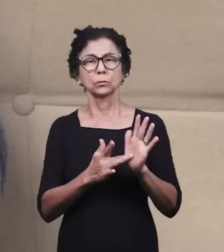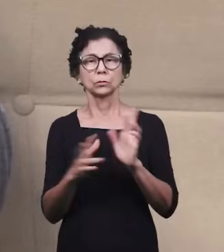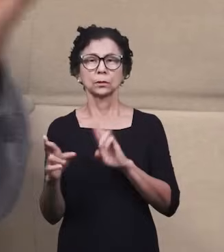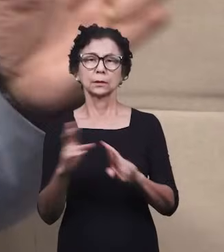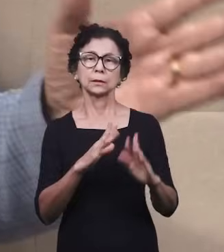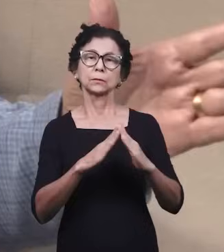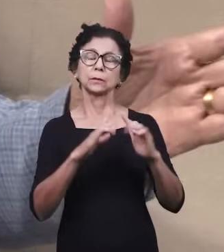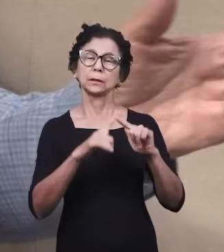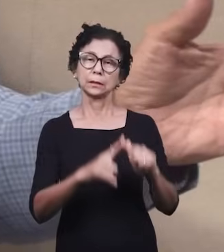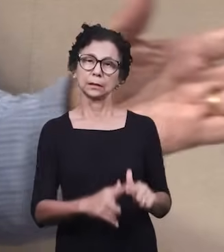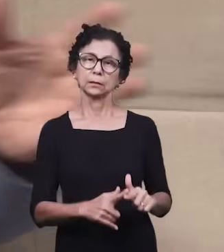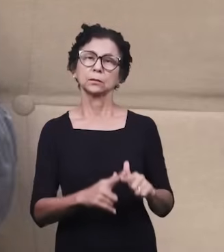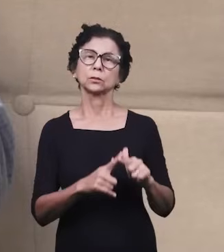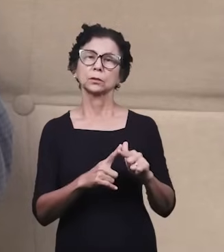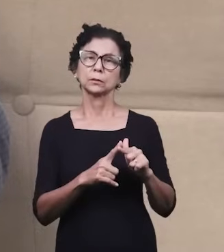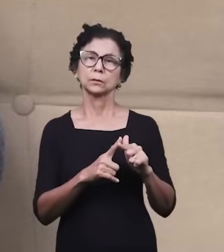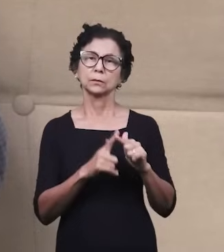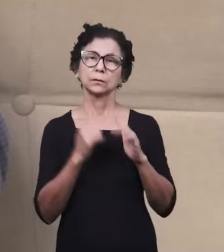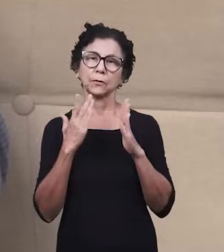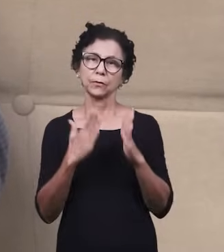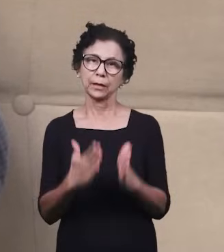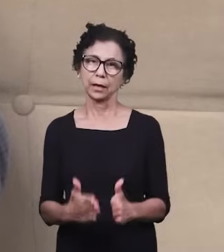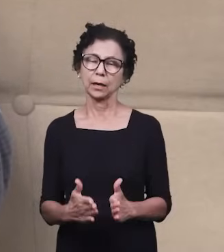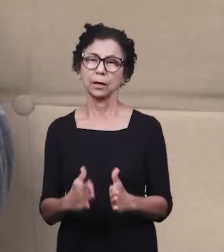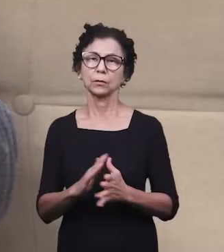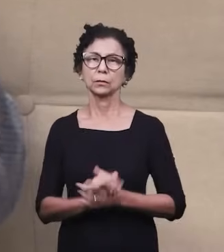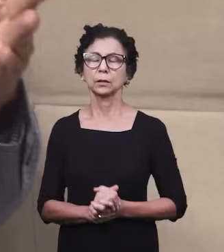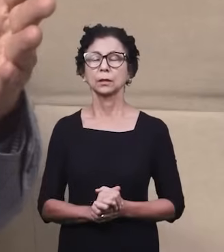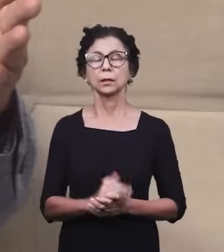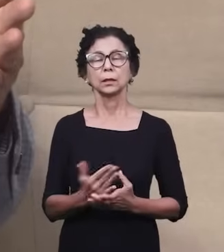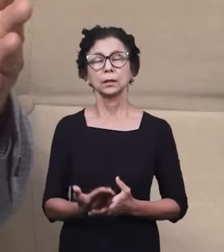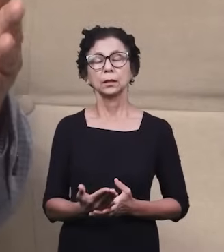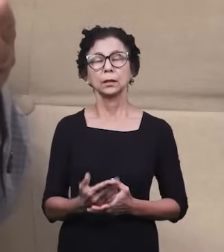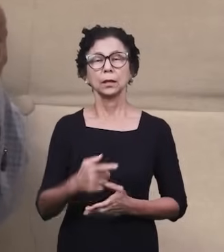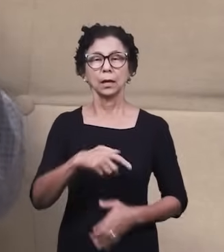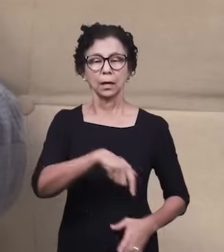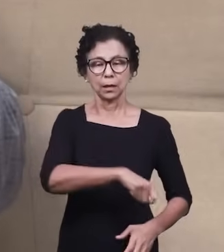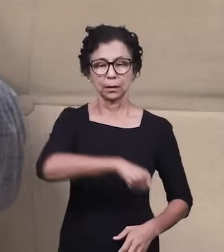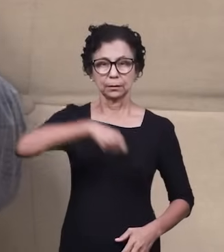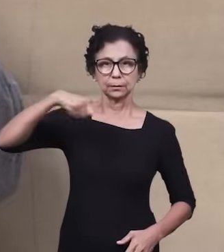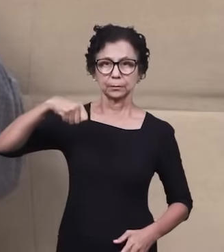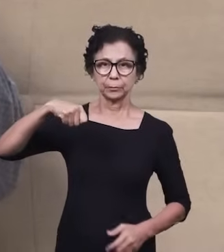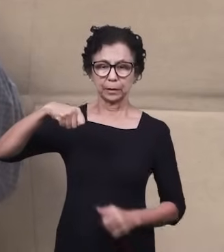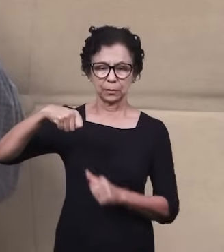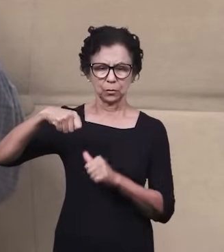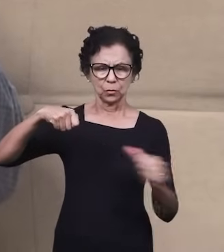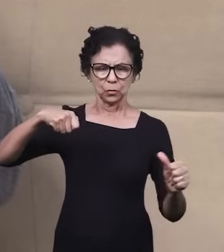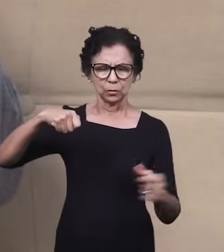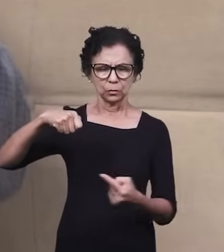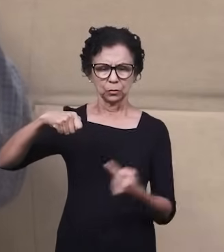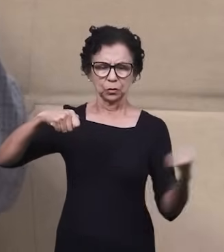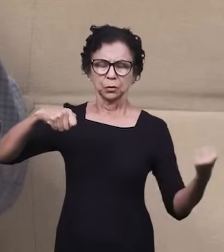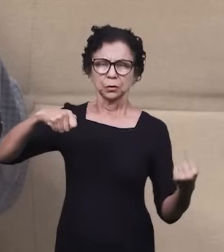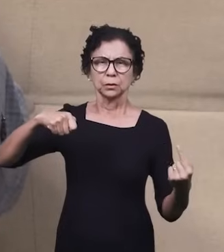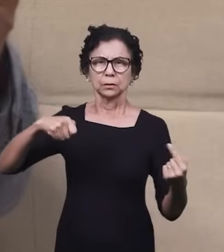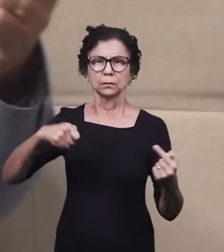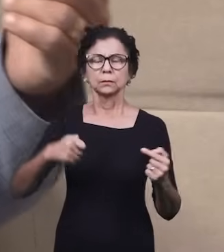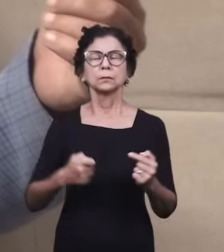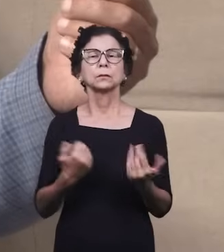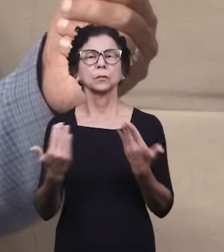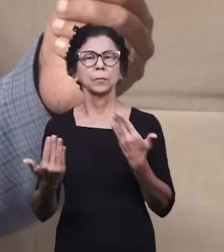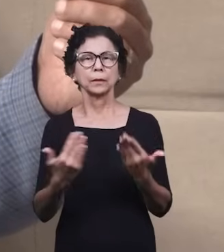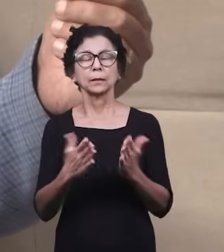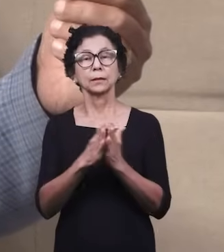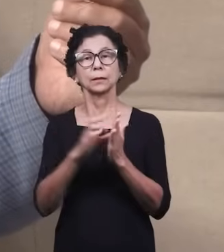igreja. Como o Sérgio colocou bem, a aguda espada é a palavra revelada, como